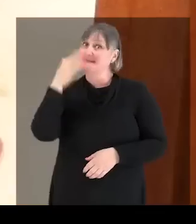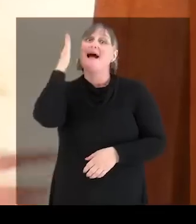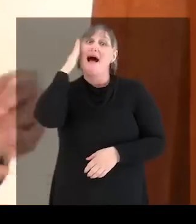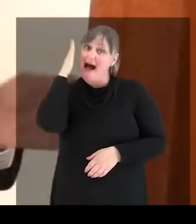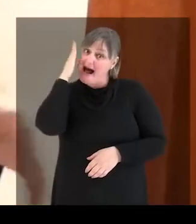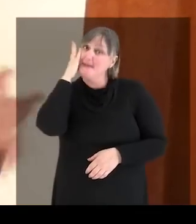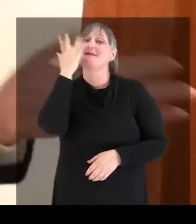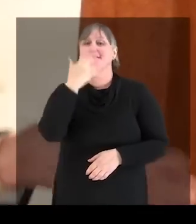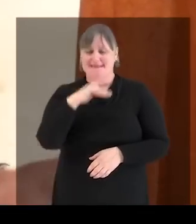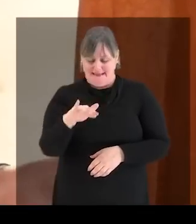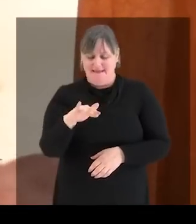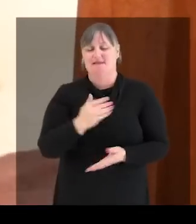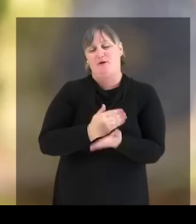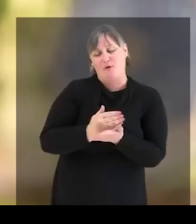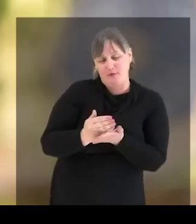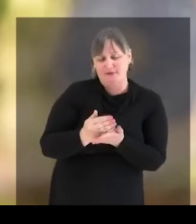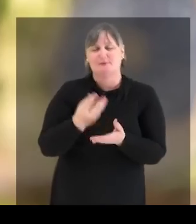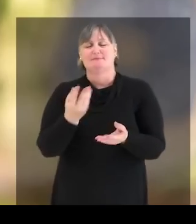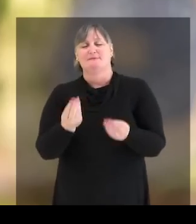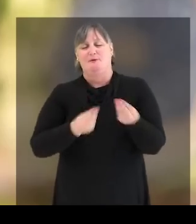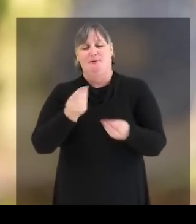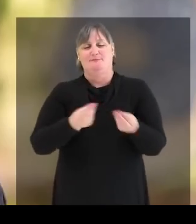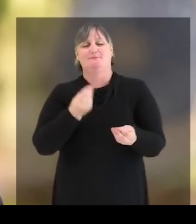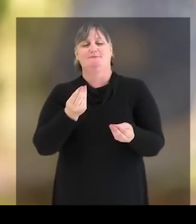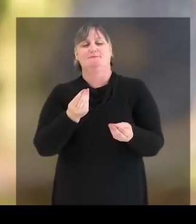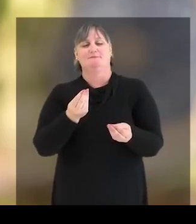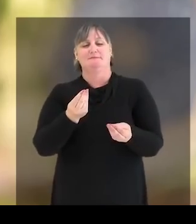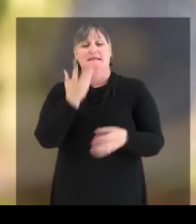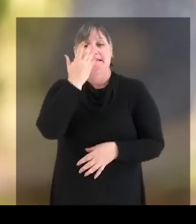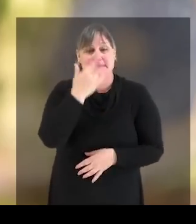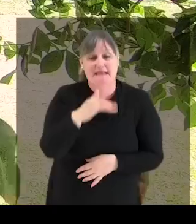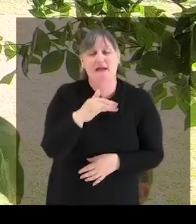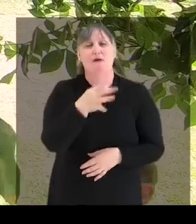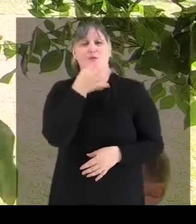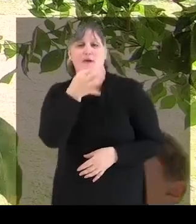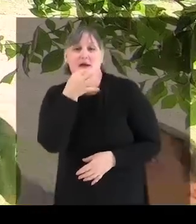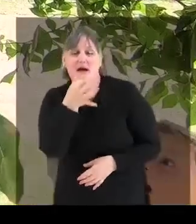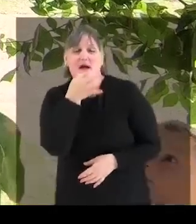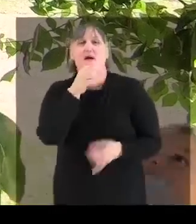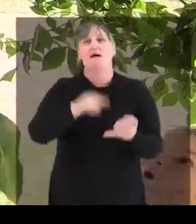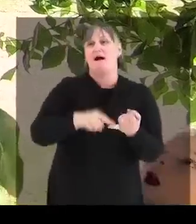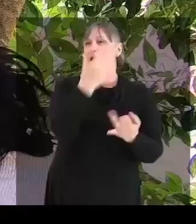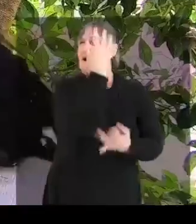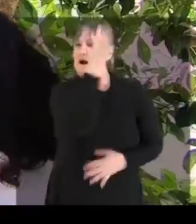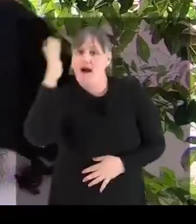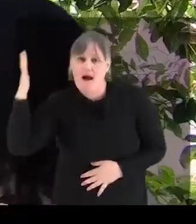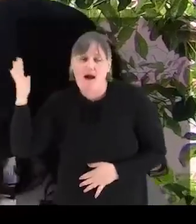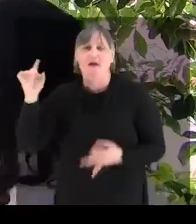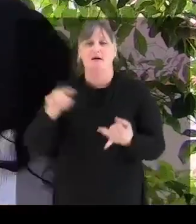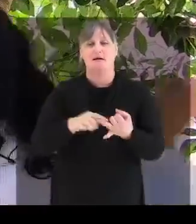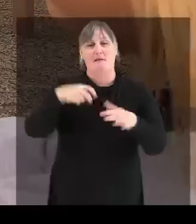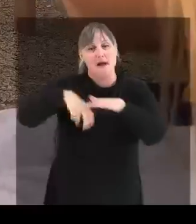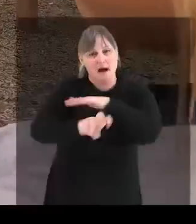sim. E a partir dali começou toda a viagem, porque as crianças colocaram que elas queriam árvores, que elas para